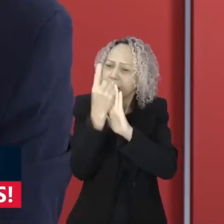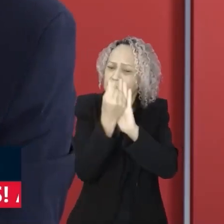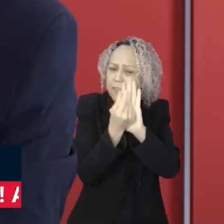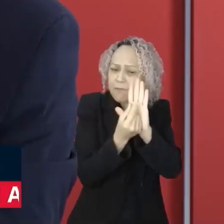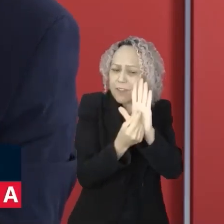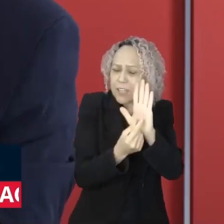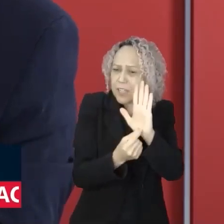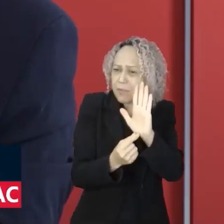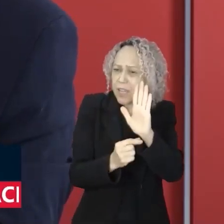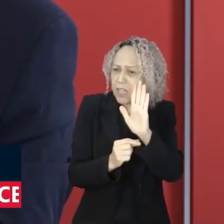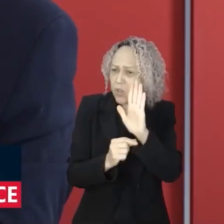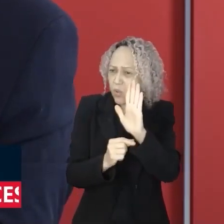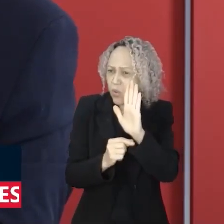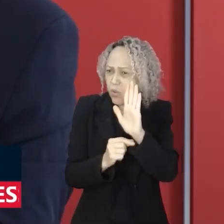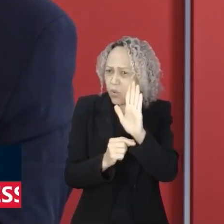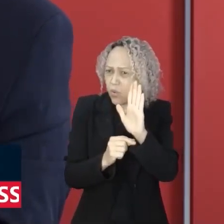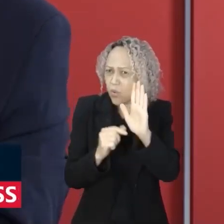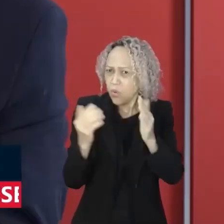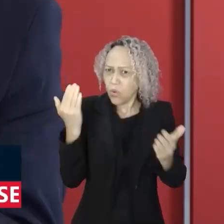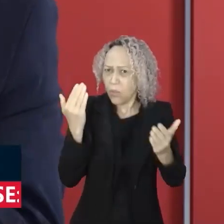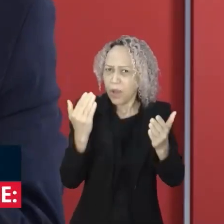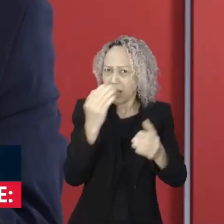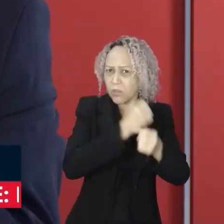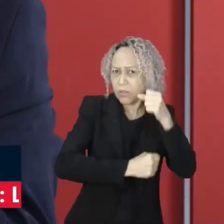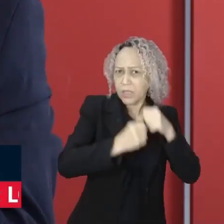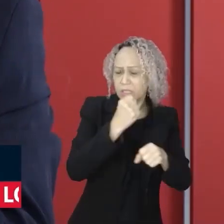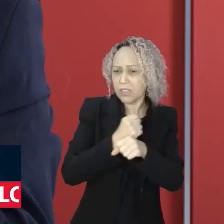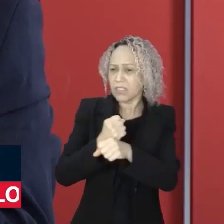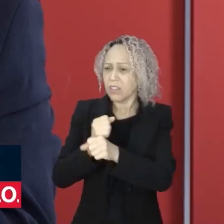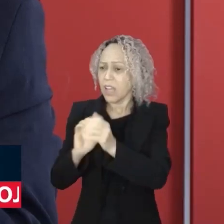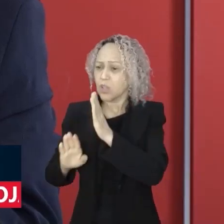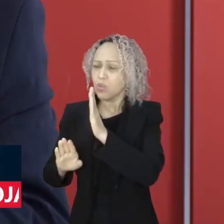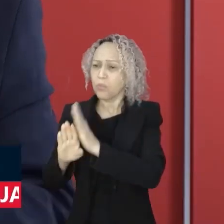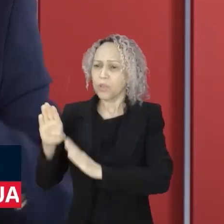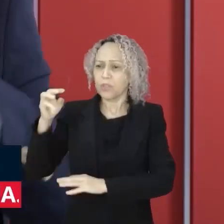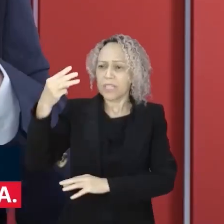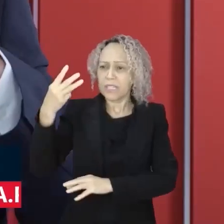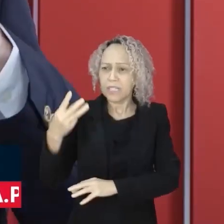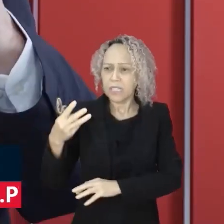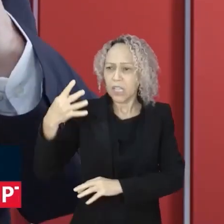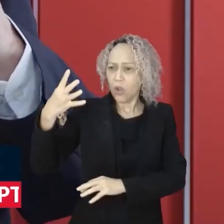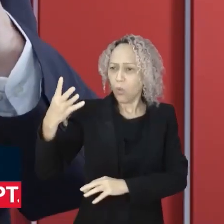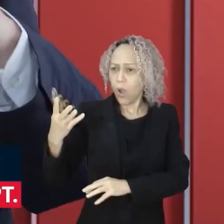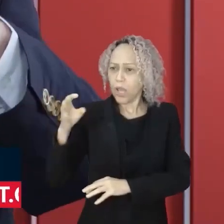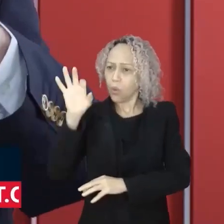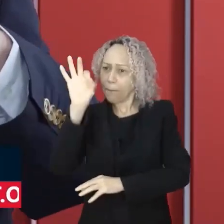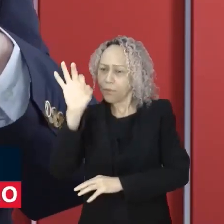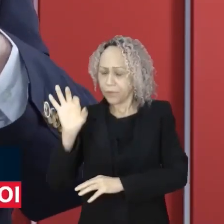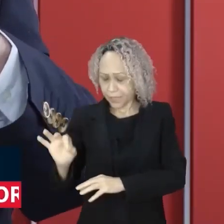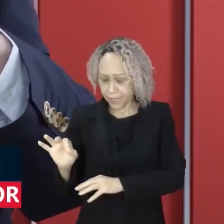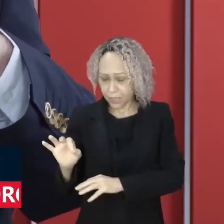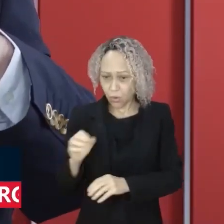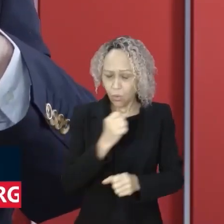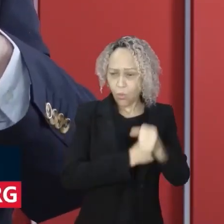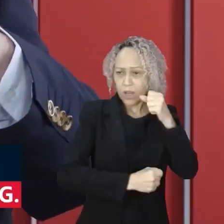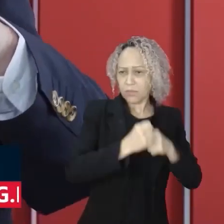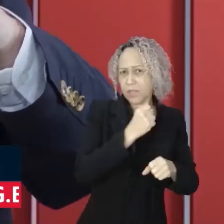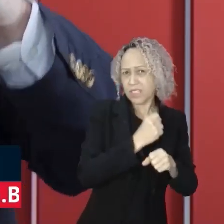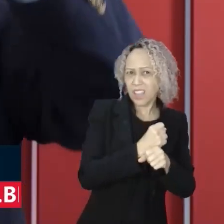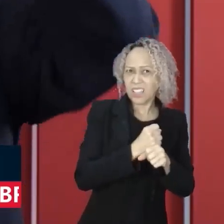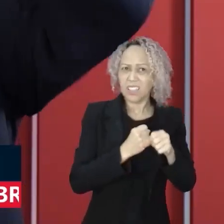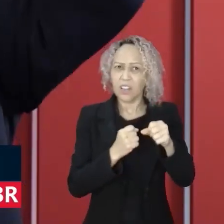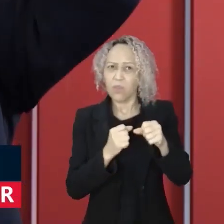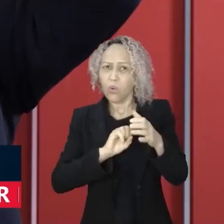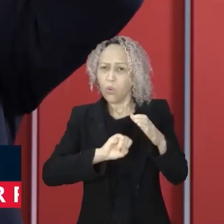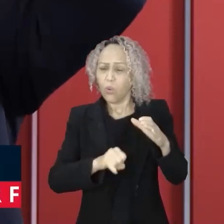34% em relação ao ano passado. No ano passado, quando foi feito o plano, o juro estava mais ou menos em 12% da taxa Selic. Hoje está